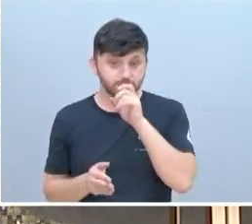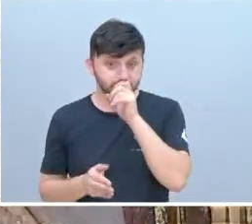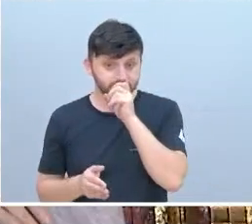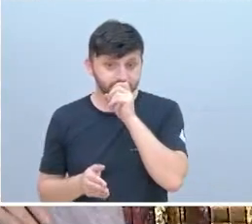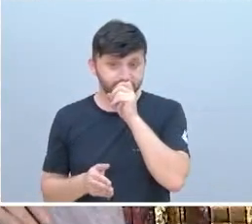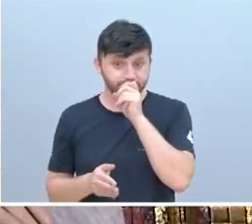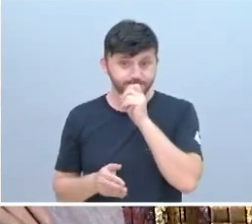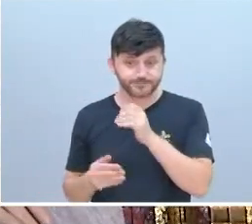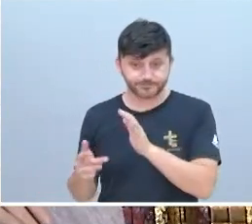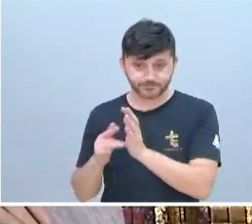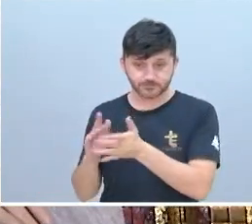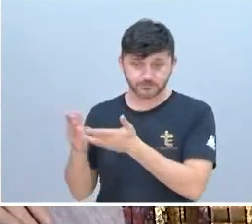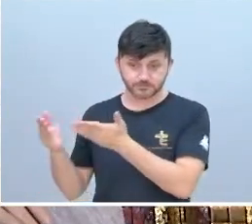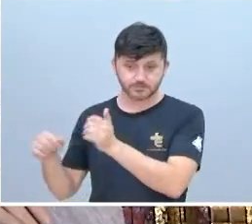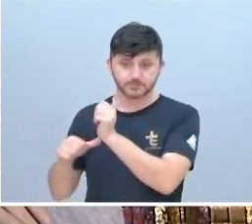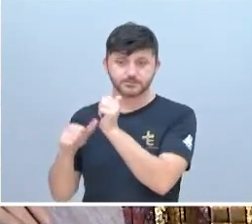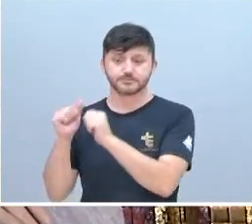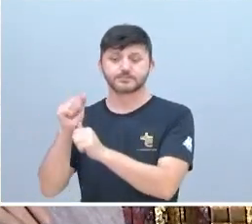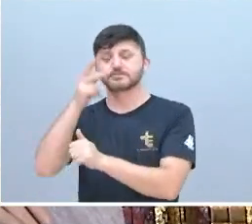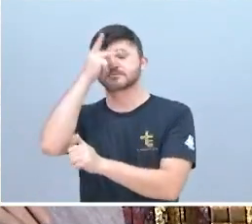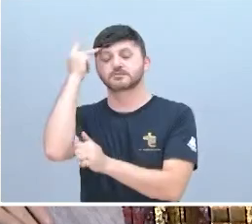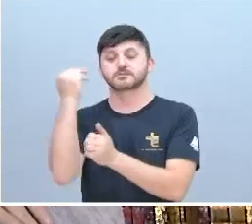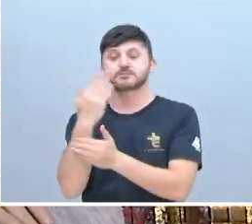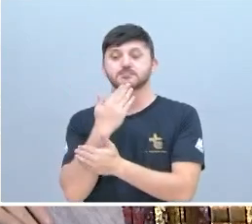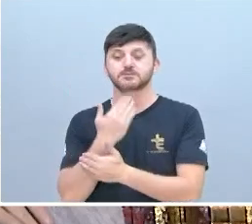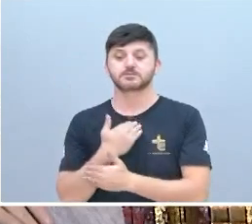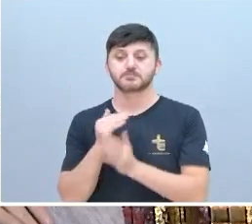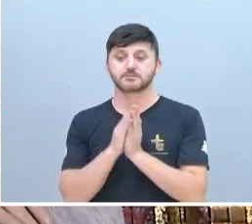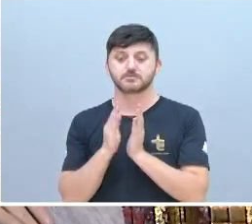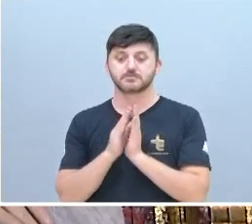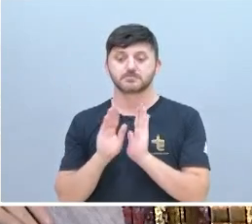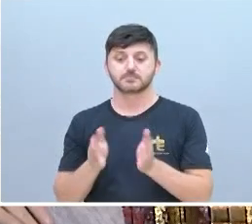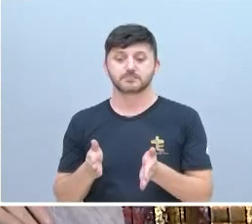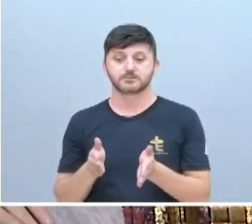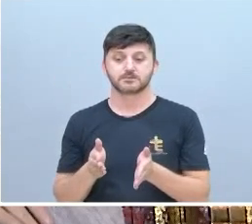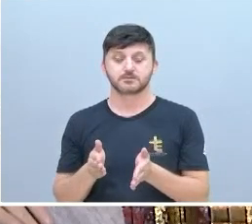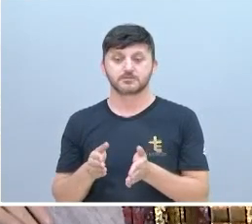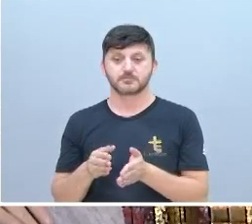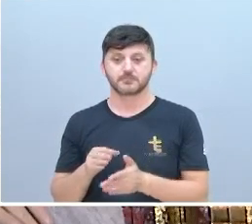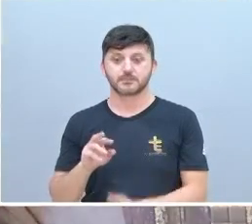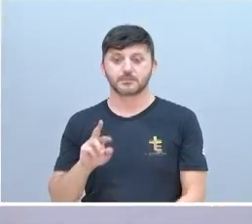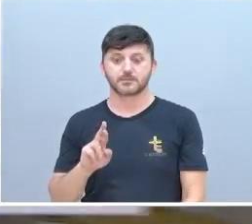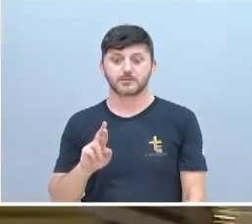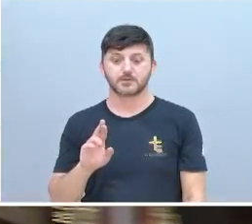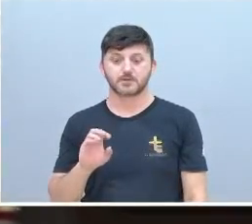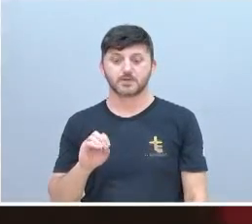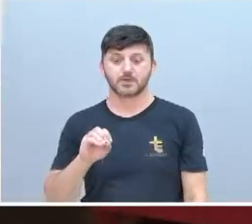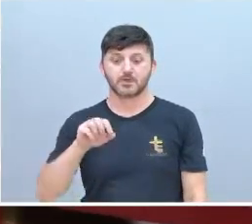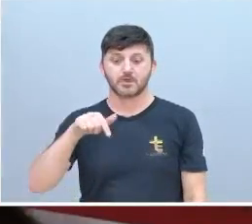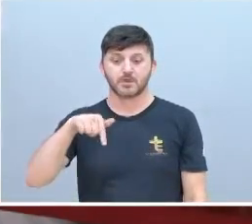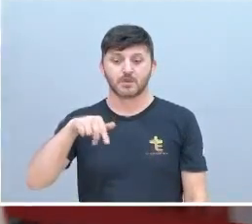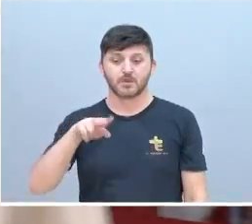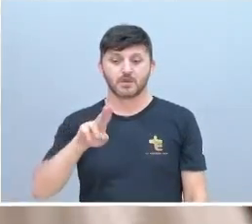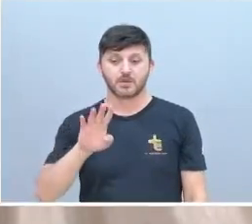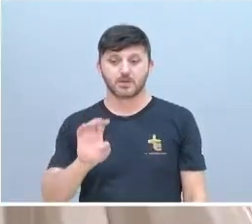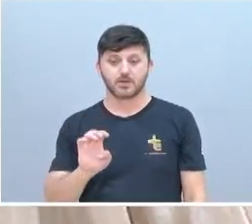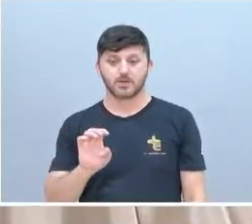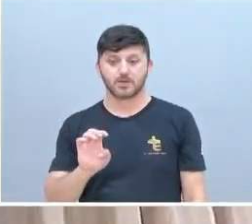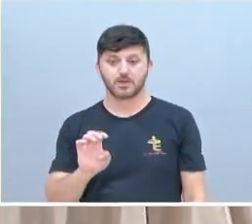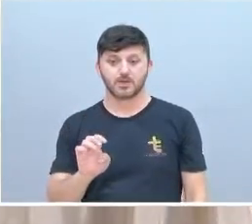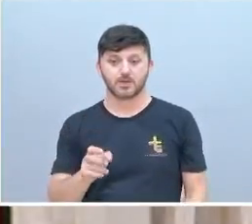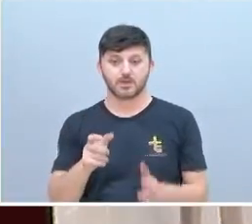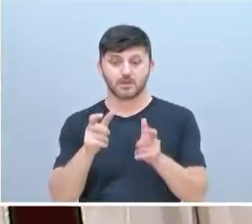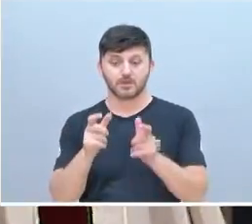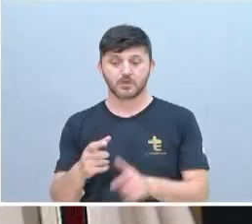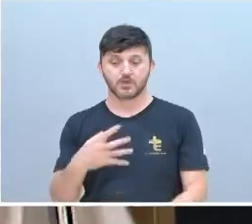das Santas Chagas, quem já nos pediu oração. Quem nos pediu foi Roque Jurandir Conceição Cerqueira, é